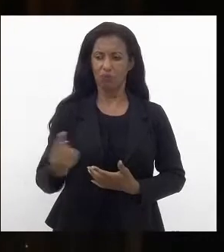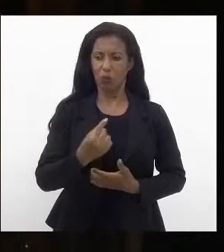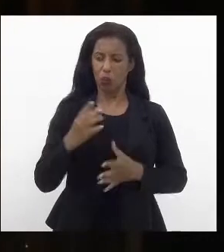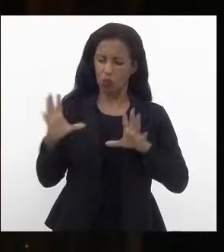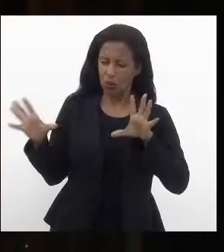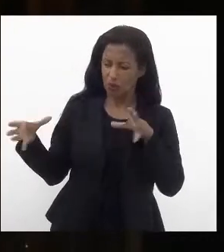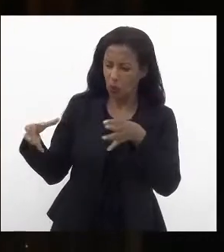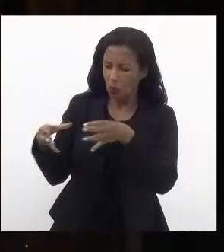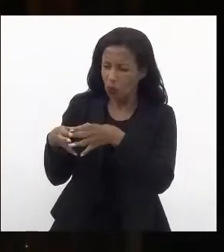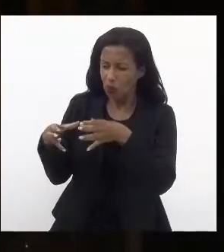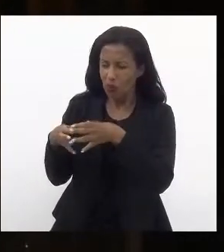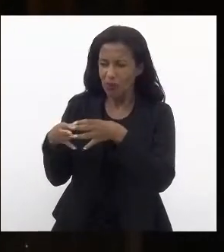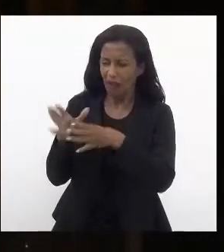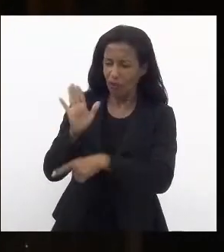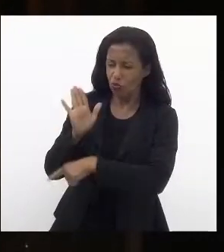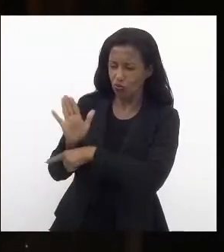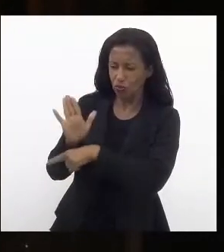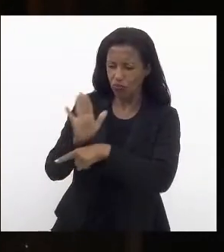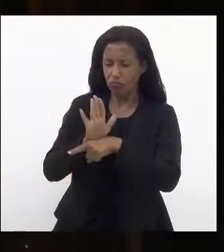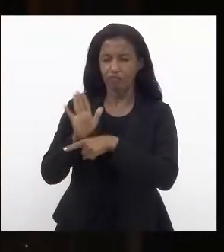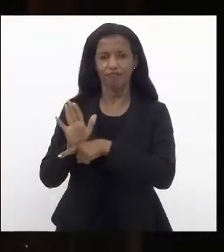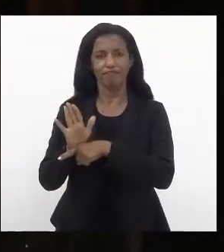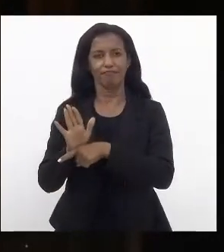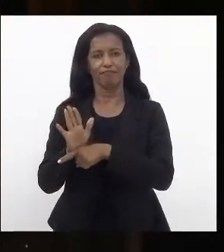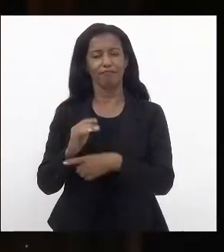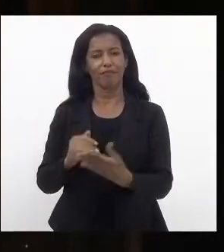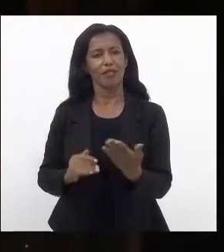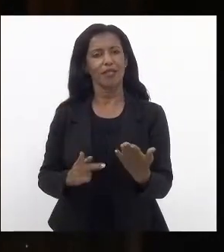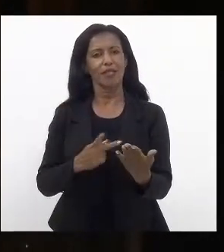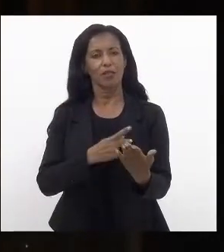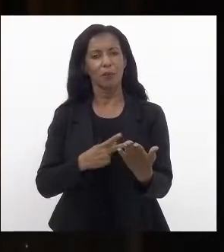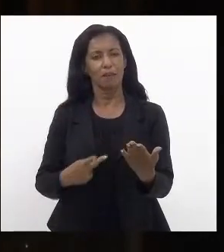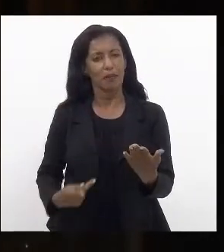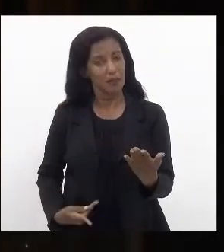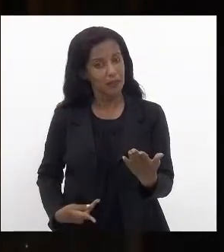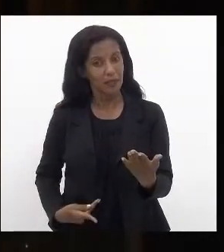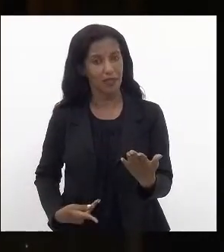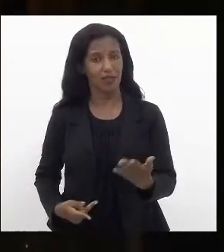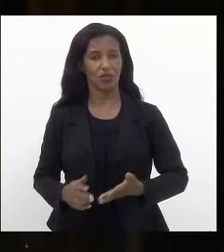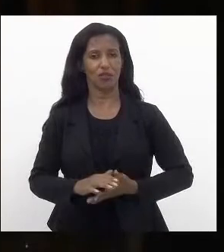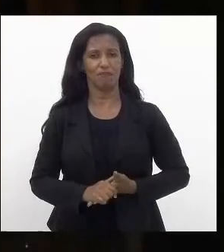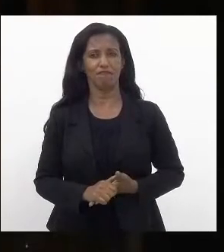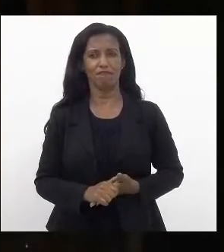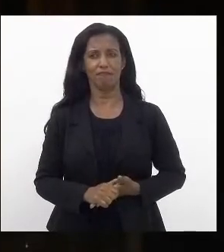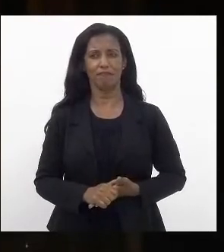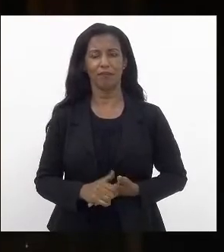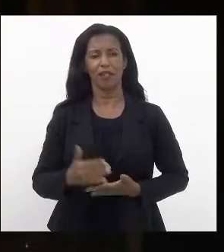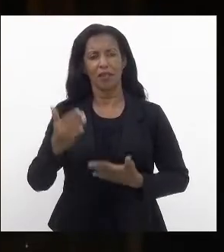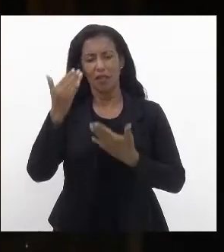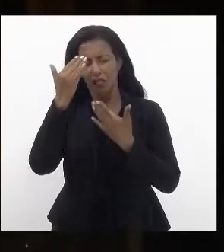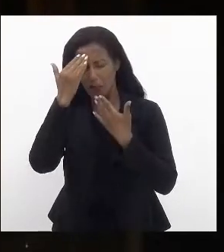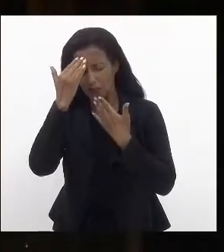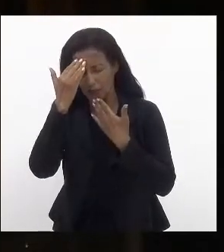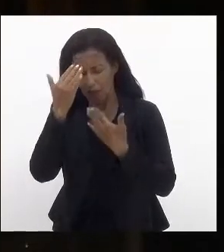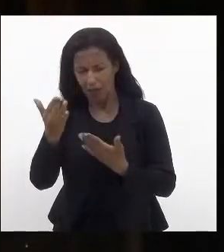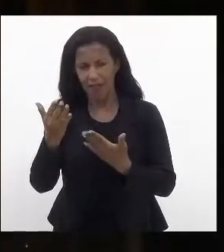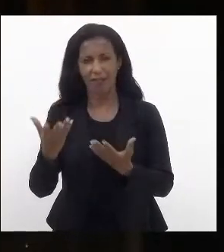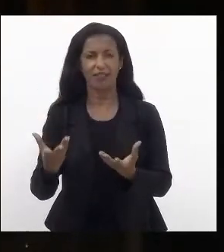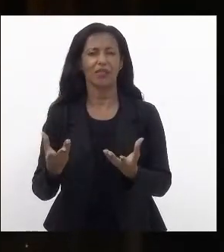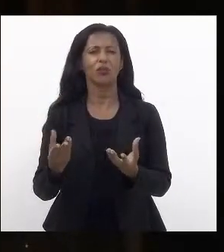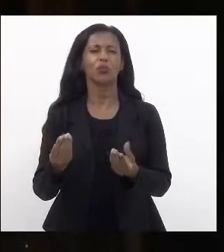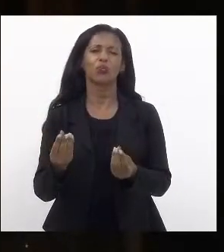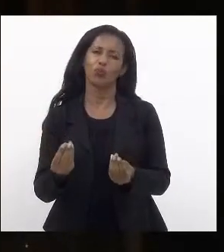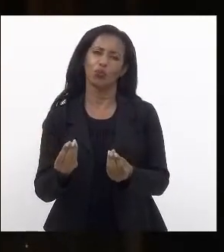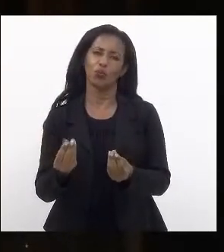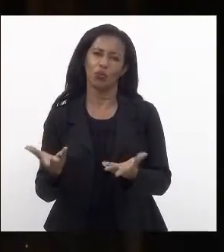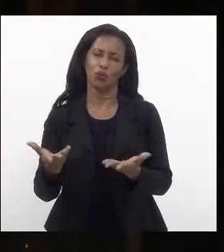nossa comunidade. Senhor presidente, eu não comprometi ninguém, eu agradeço muito Vossa Excelência por essa